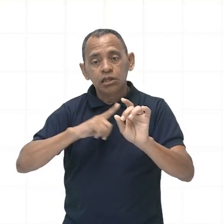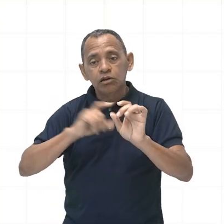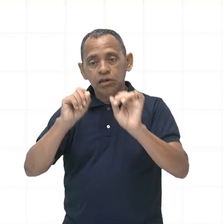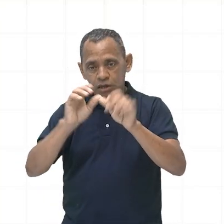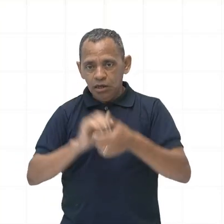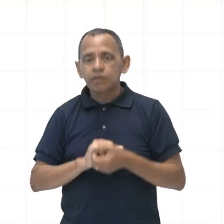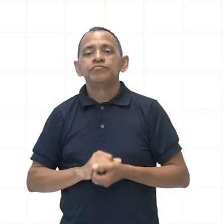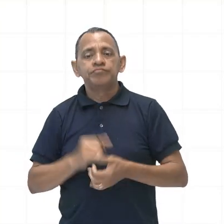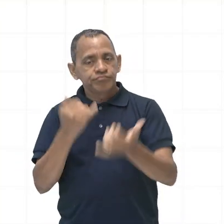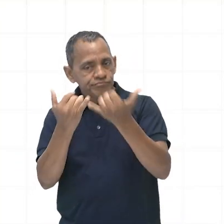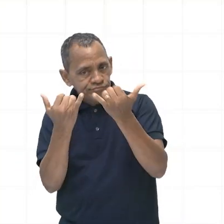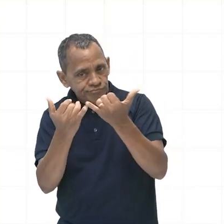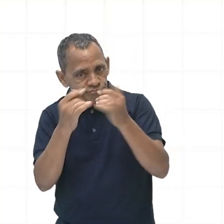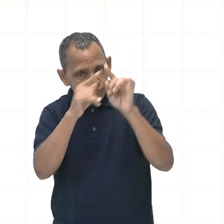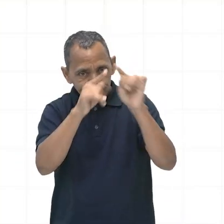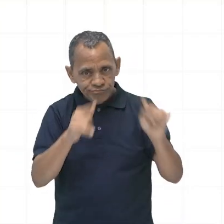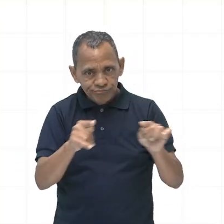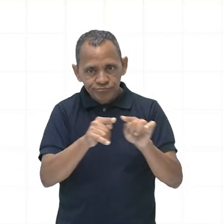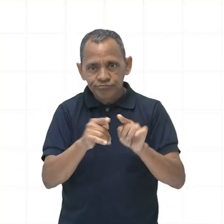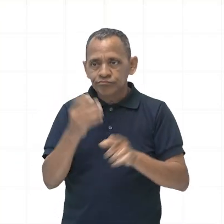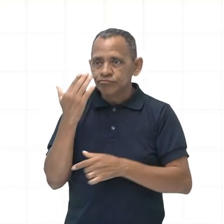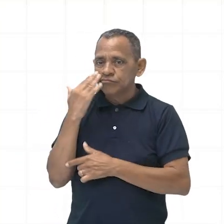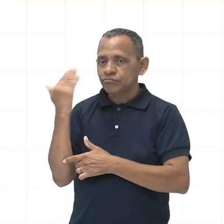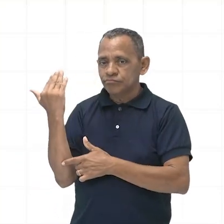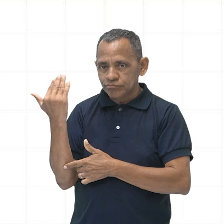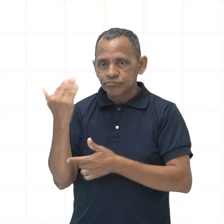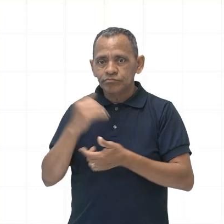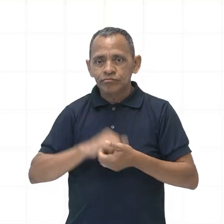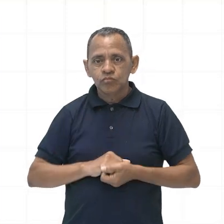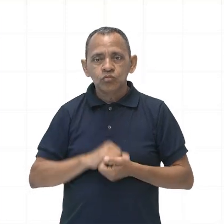triângulos. Observe comigo no exemplo. Temos aqui, ó,